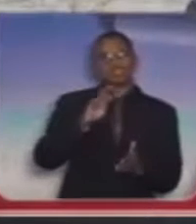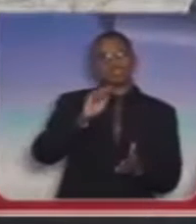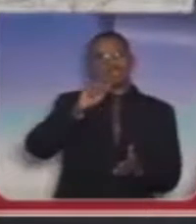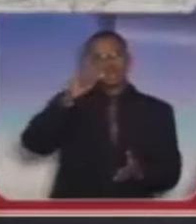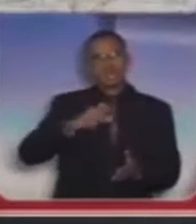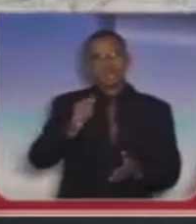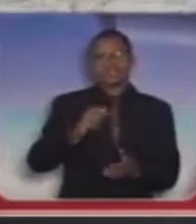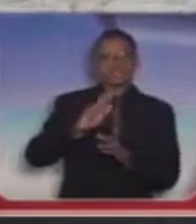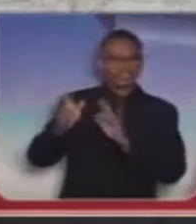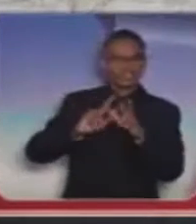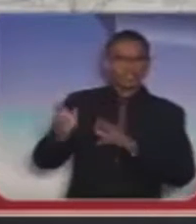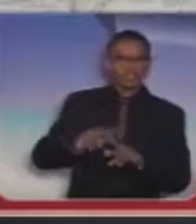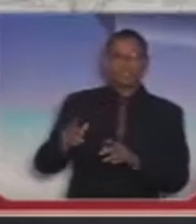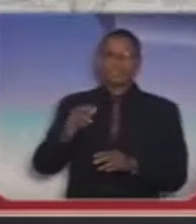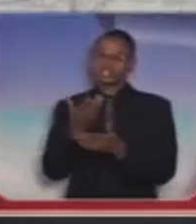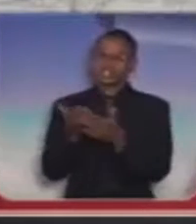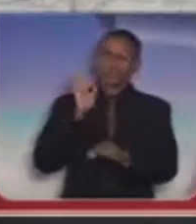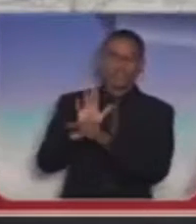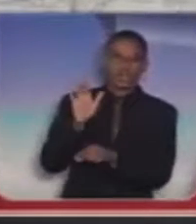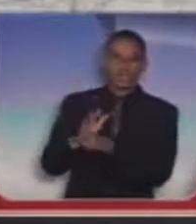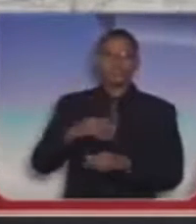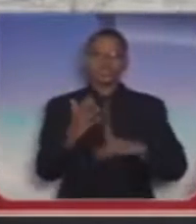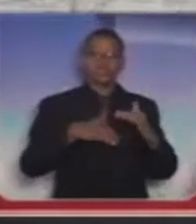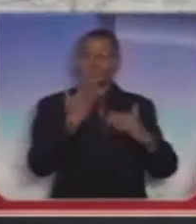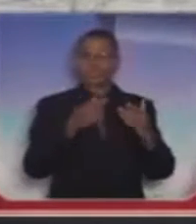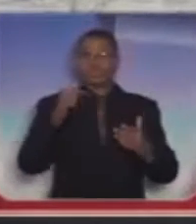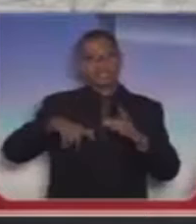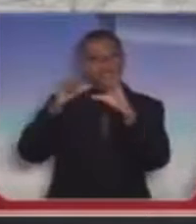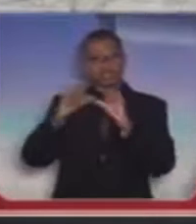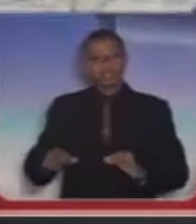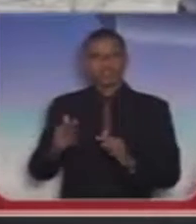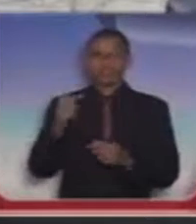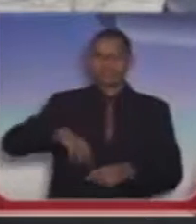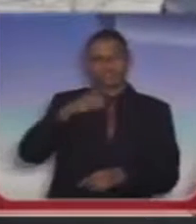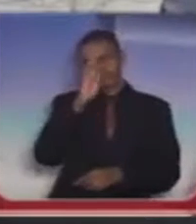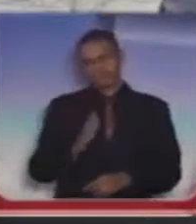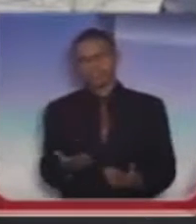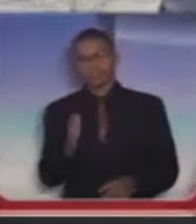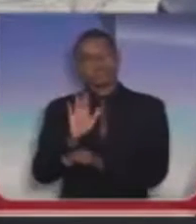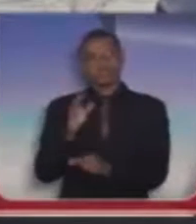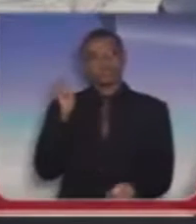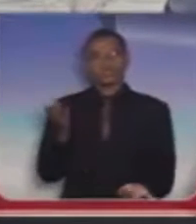para estimular o desenvolvimento sobretudo na área de infraestrutura no país e área de investimentos